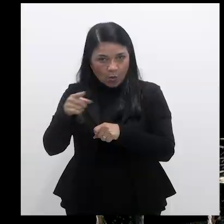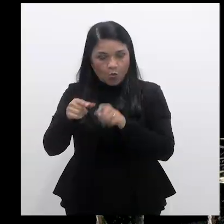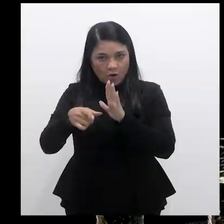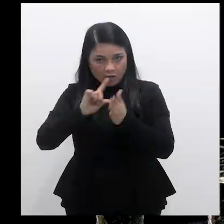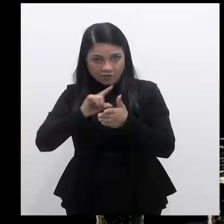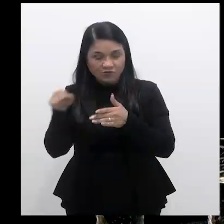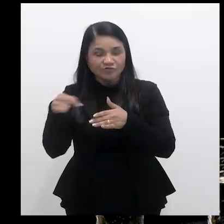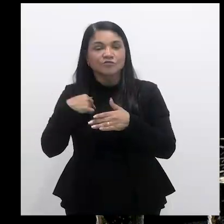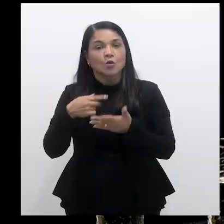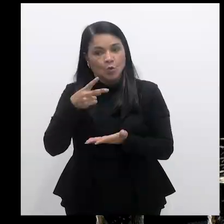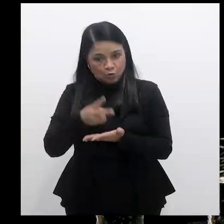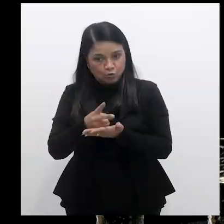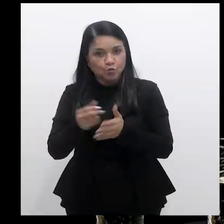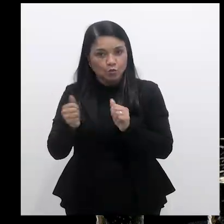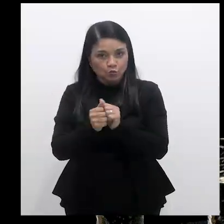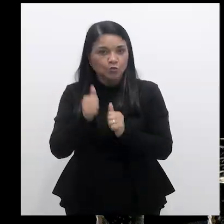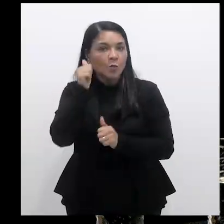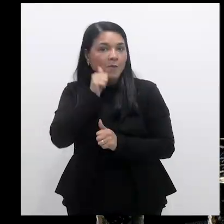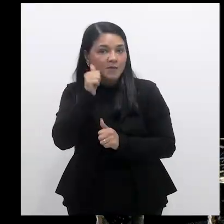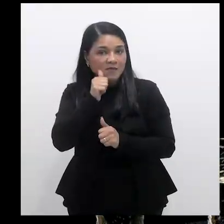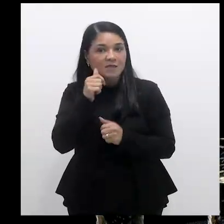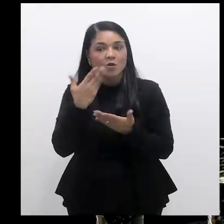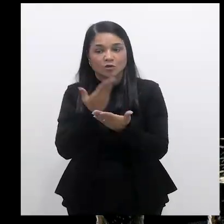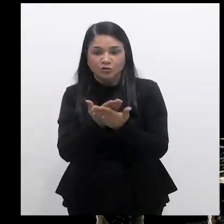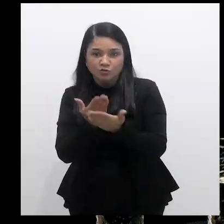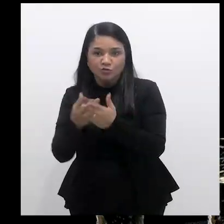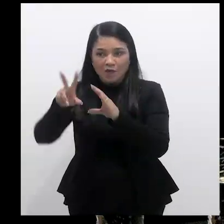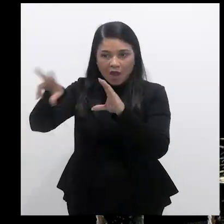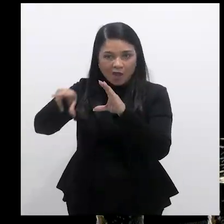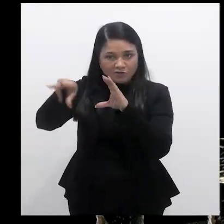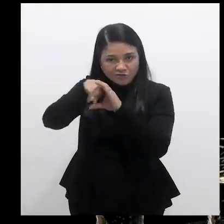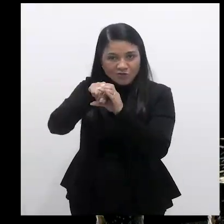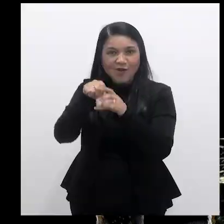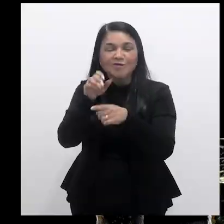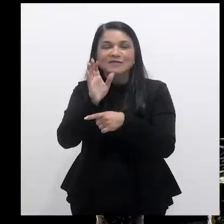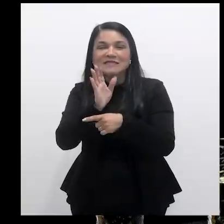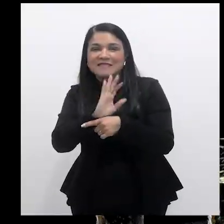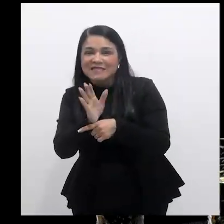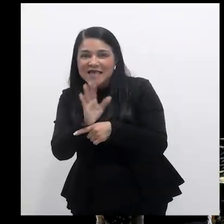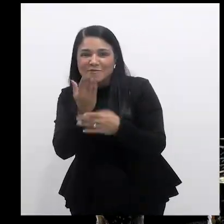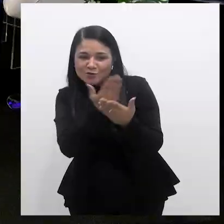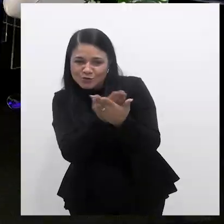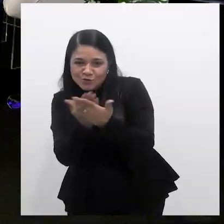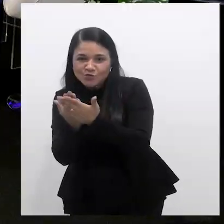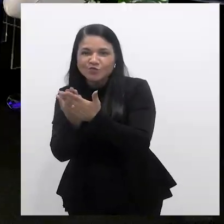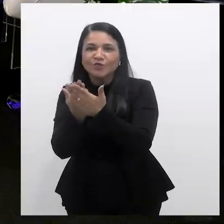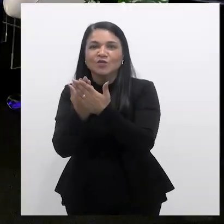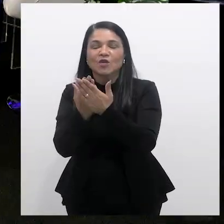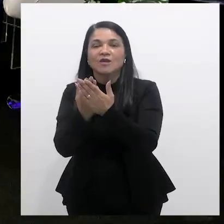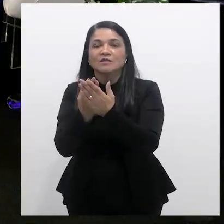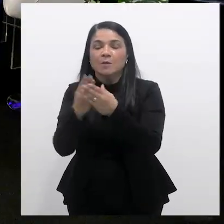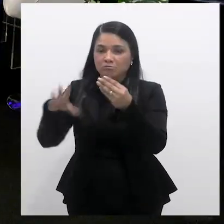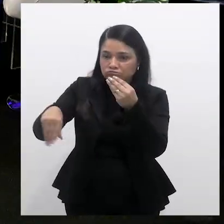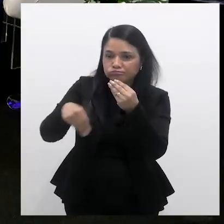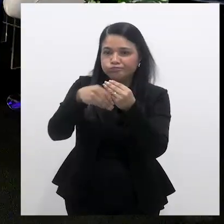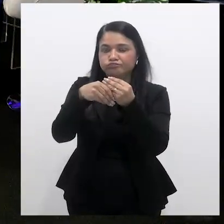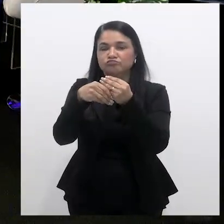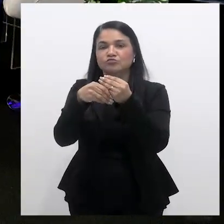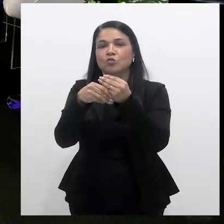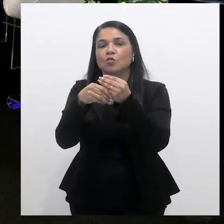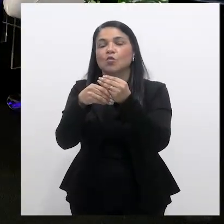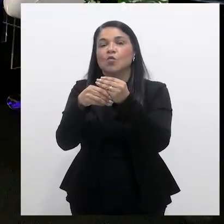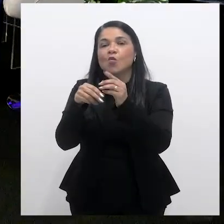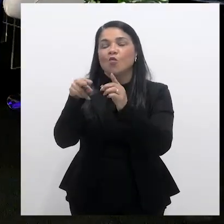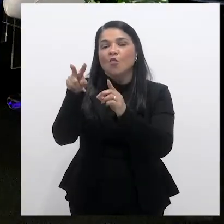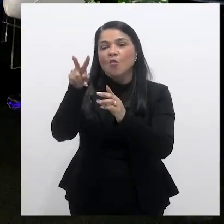com a gente lá e ela agora estuda audiovisual. Foi estudar cinema. E a gente incluiu o olhar